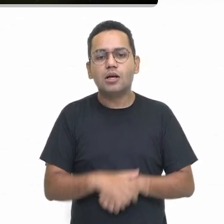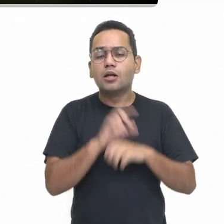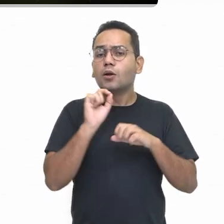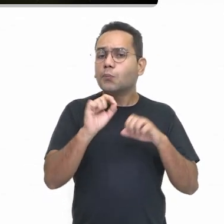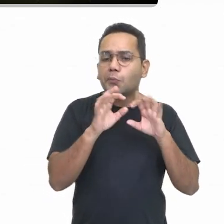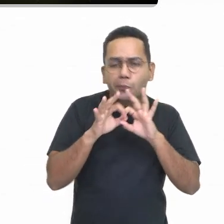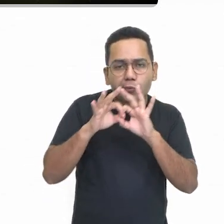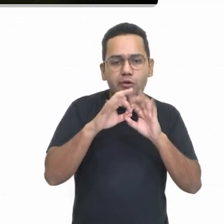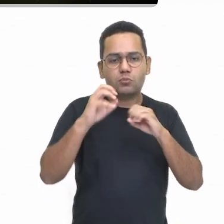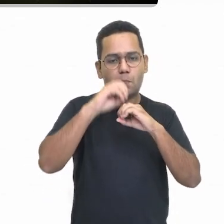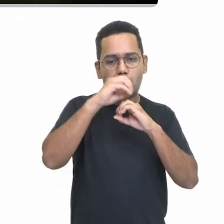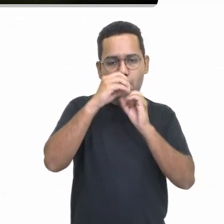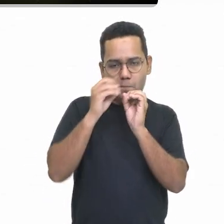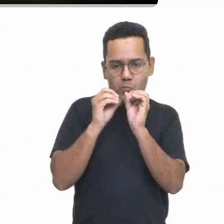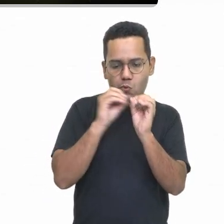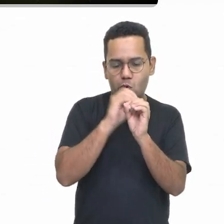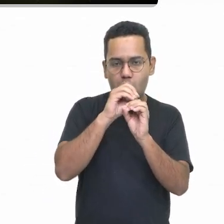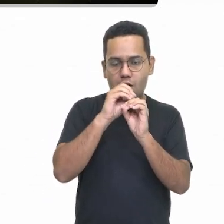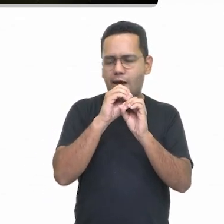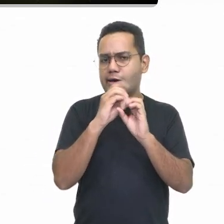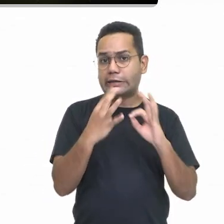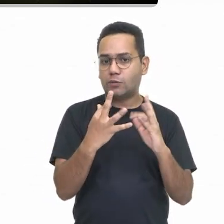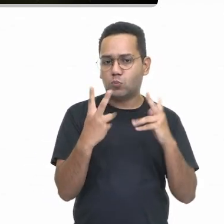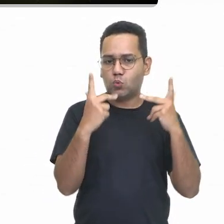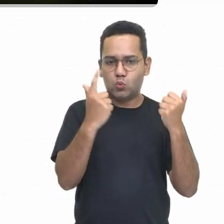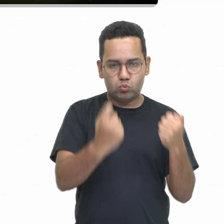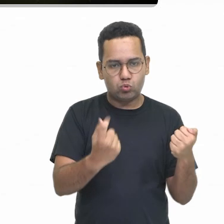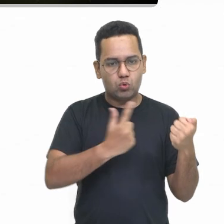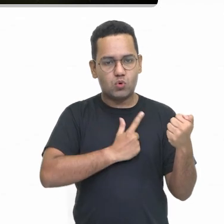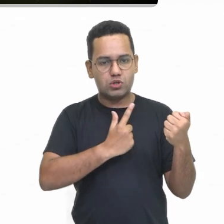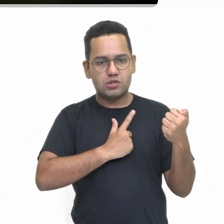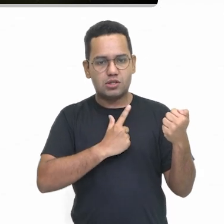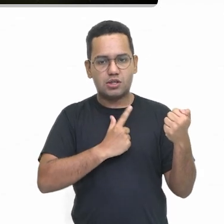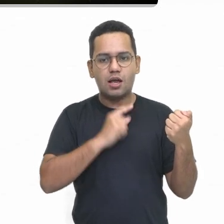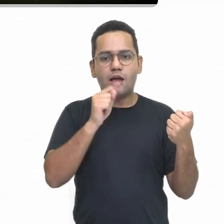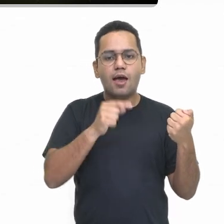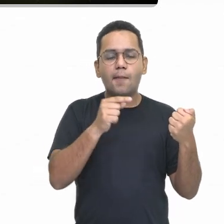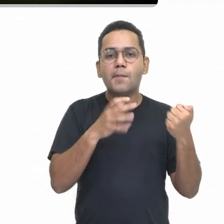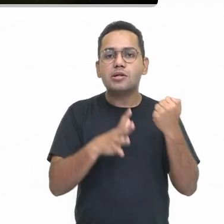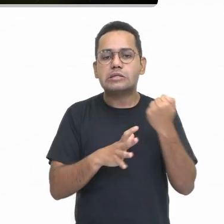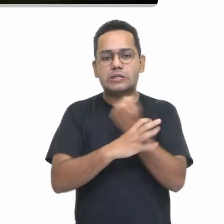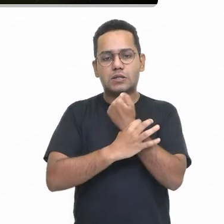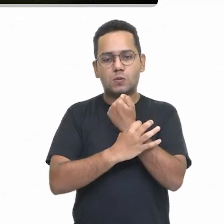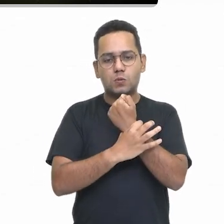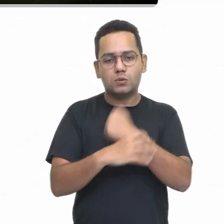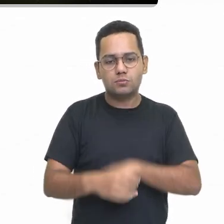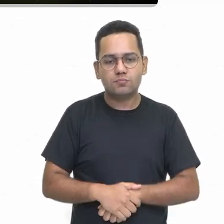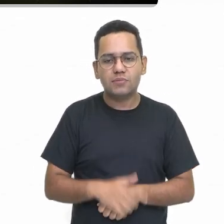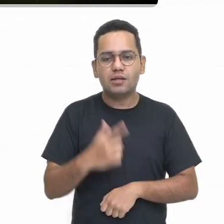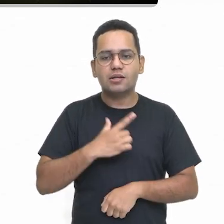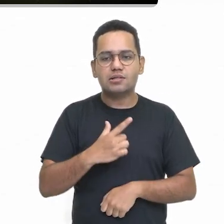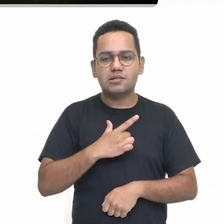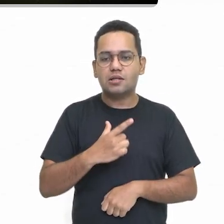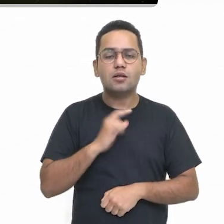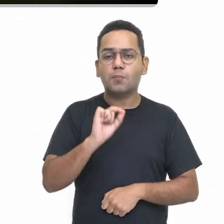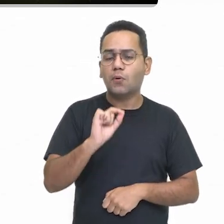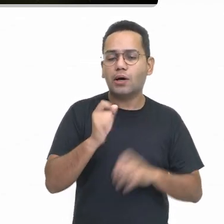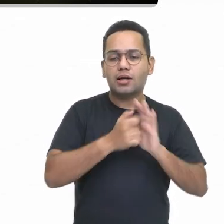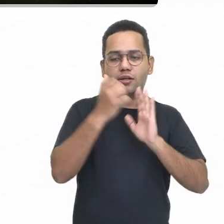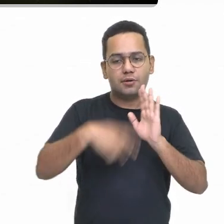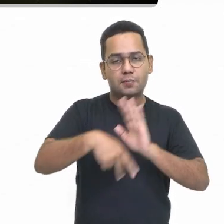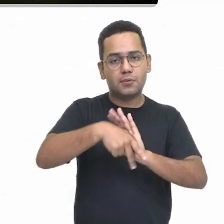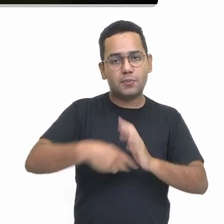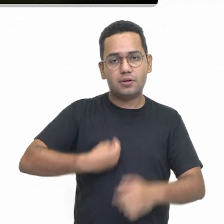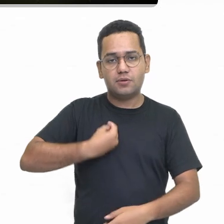funcionam como um todo mais ou menos estável que exibe as propriedades da vida então